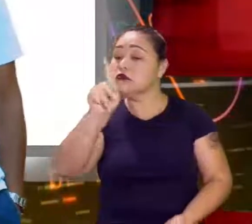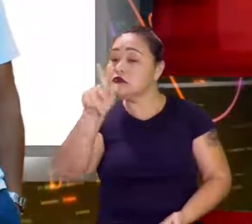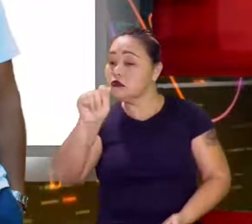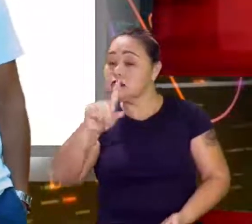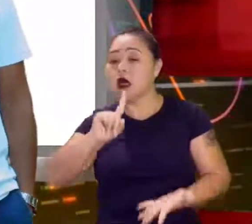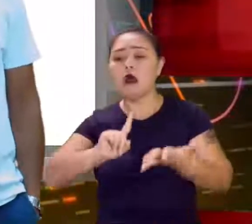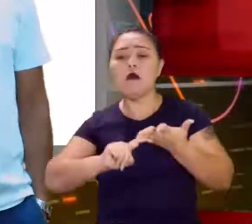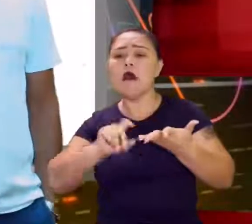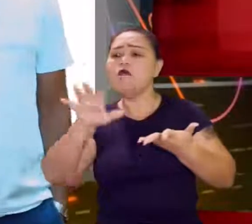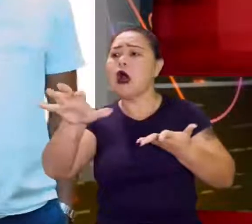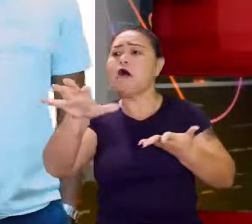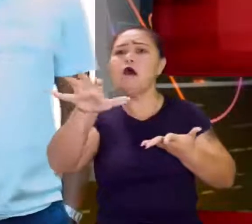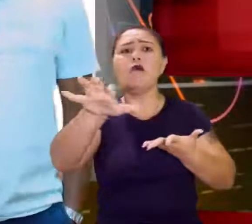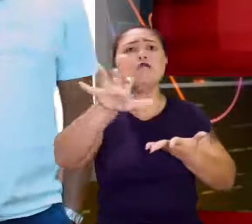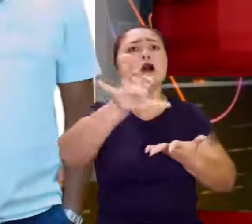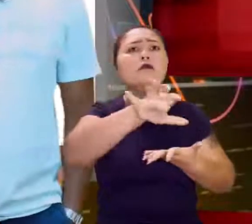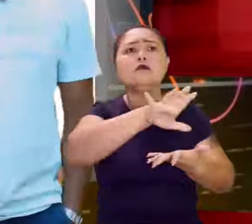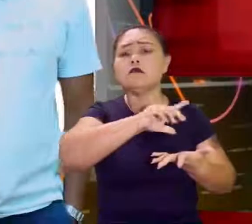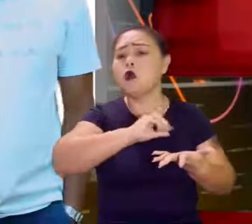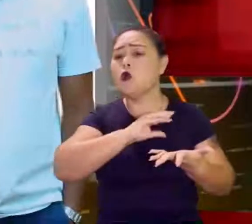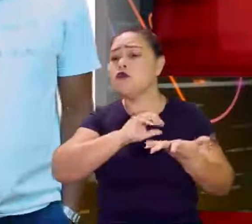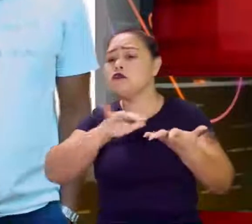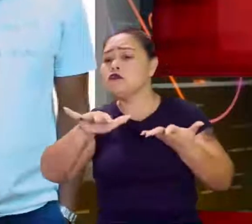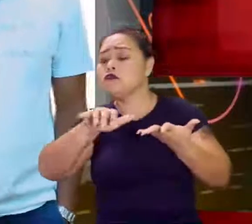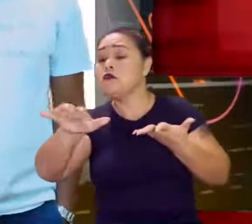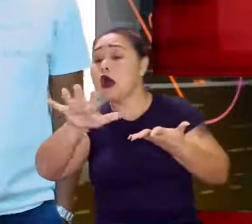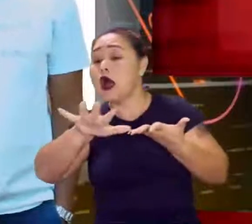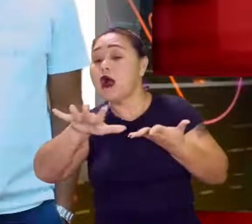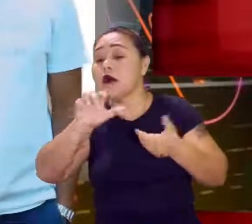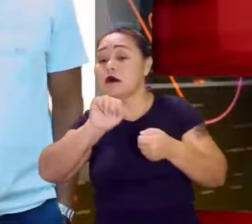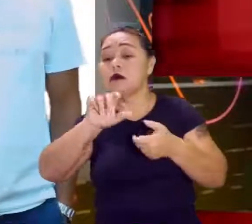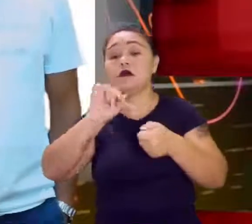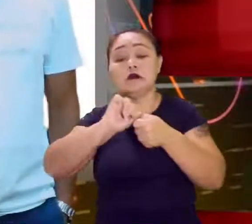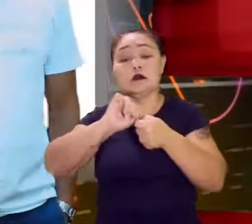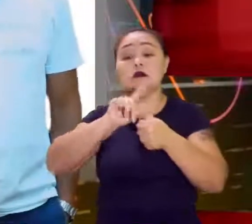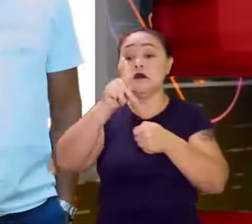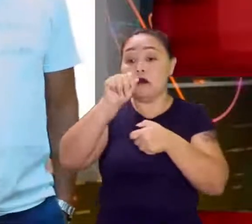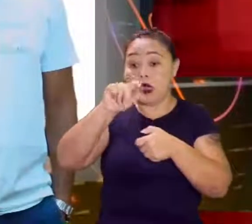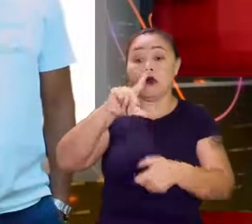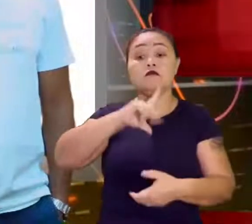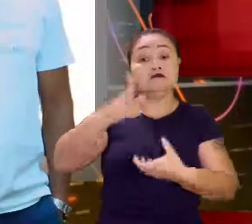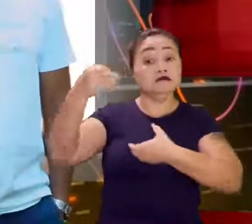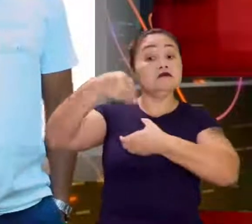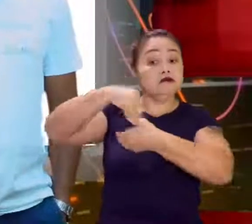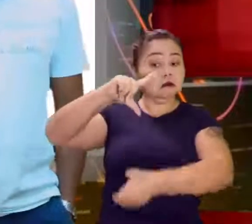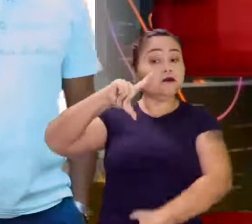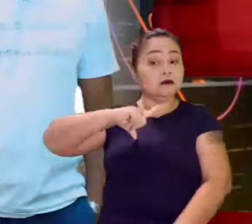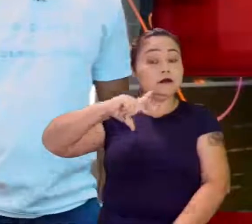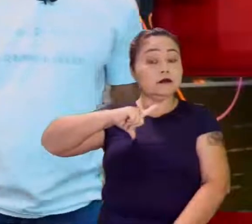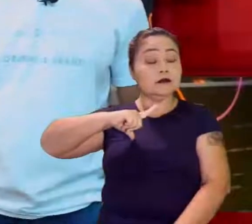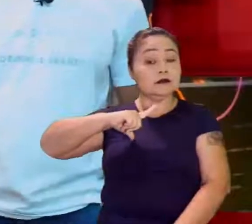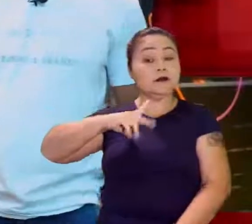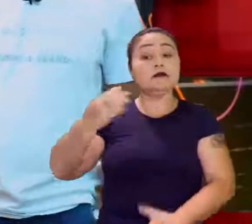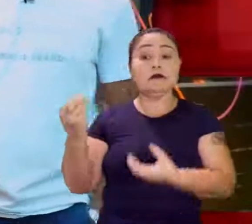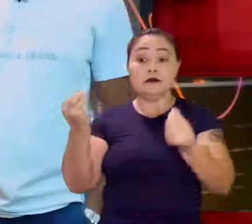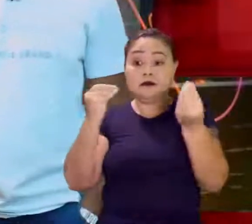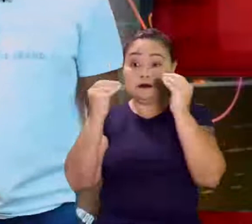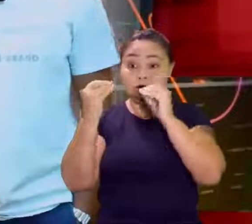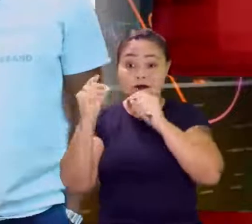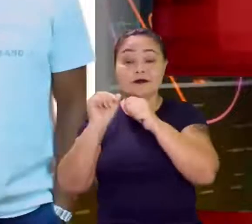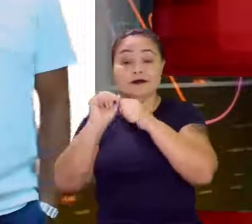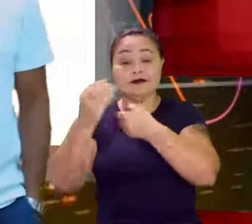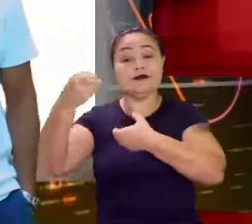nos diversos ramos e áreas aí que a progressão aritmética está inserida, tá? A inserir meios, a gente